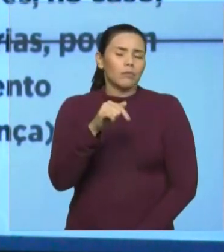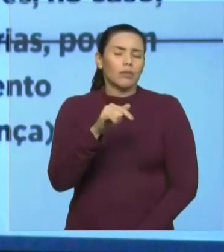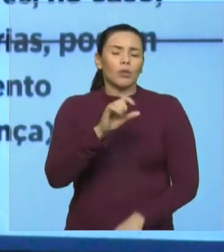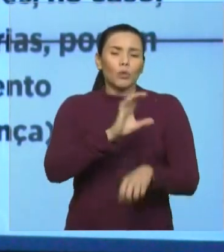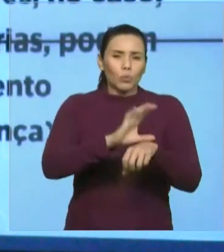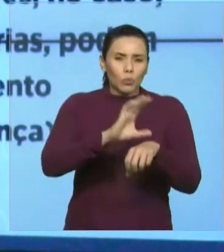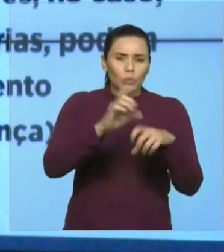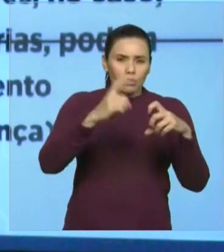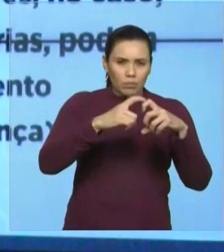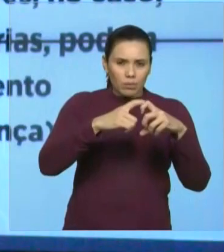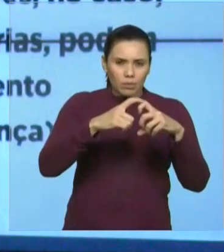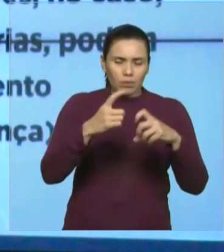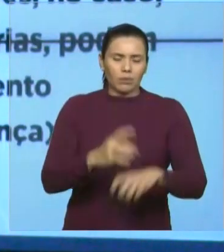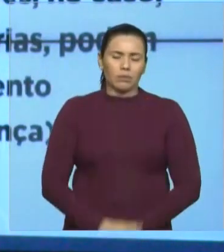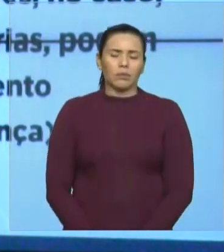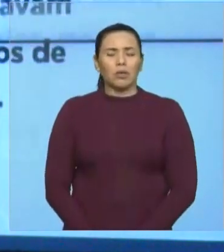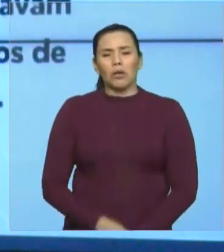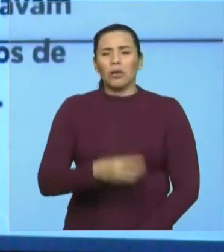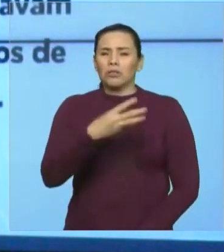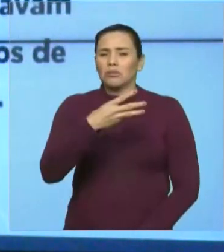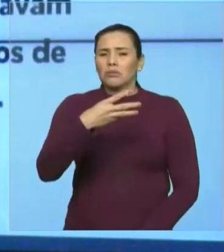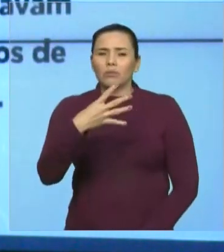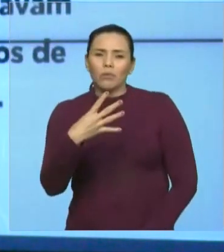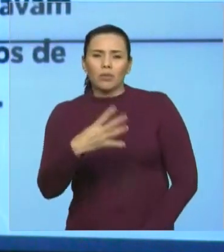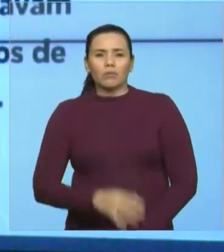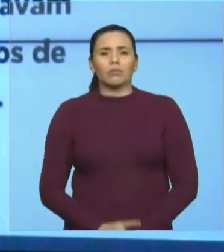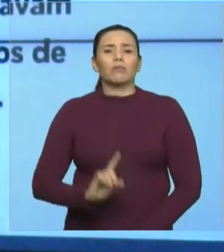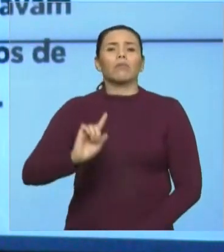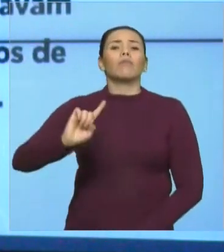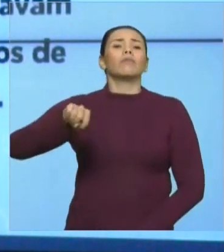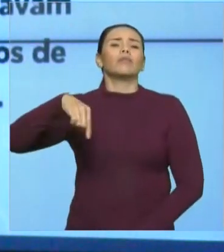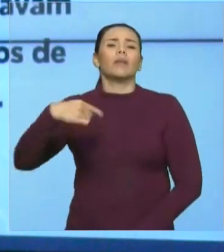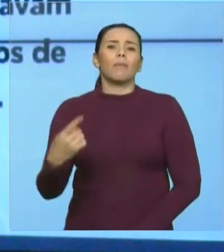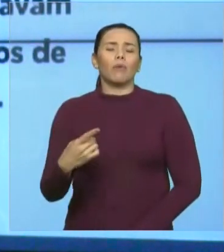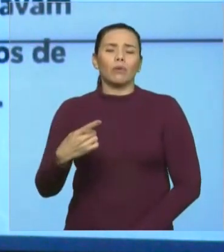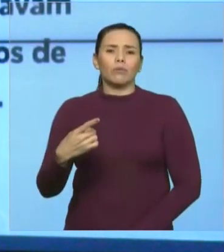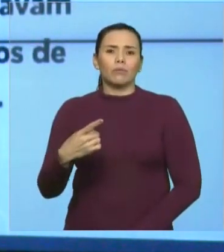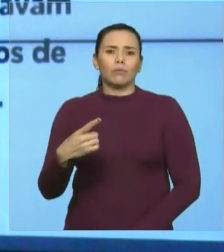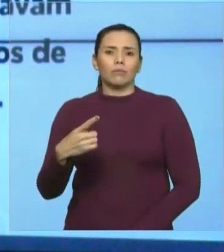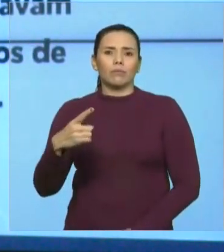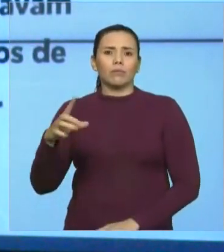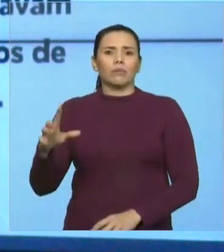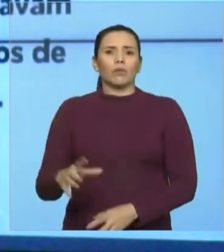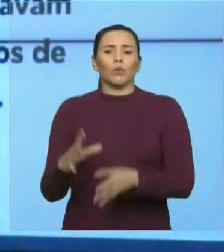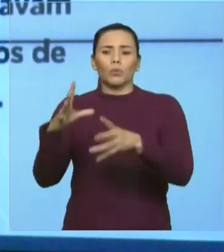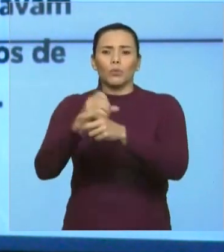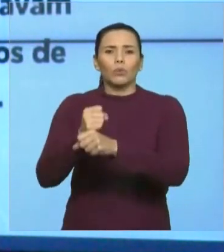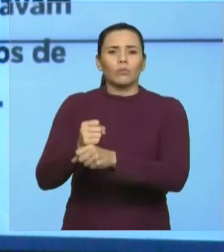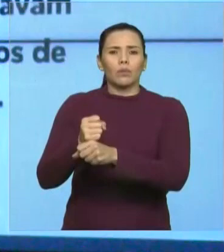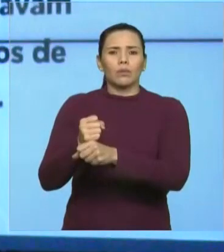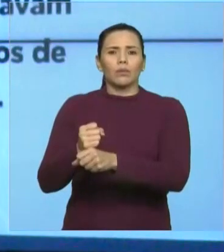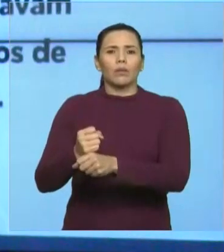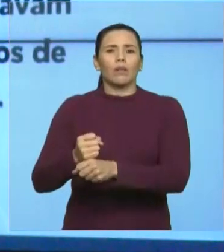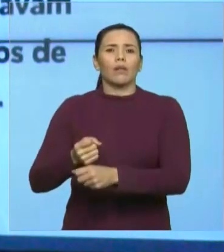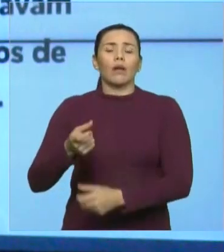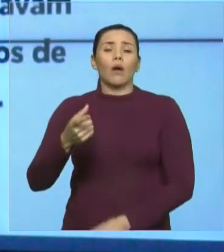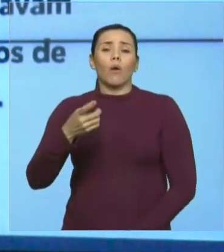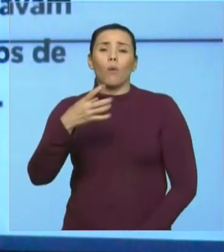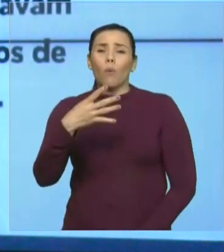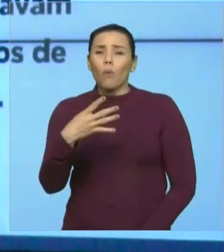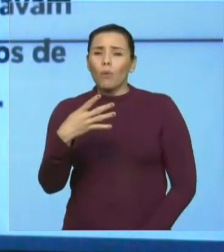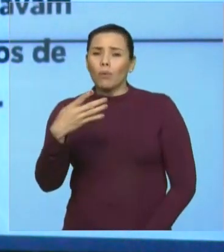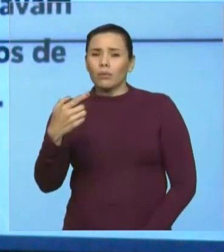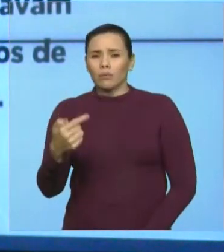que possibilite realmente isso aí ser uma perda significativa do aprendizado. Quais são os motivos que levaram à concessão dessas